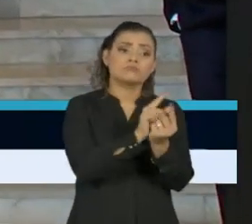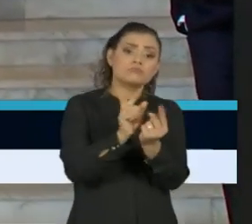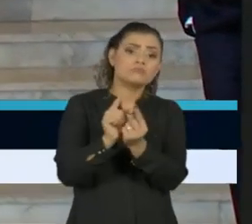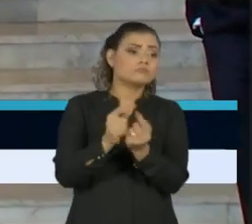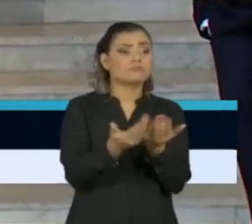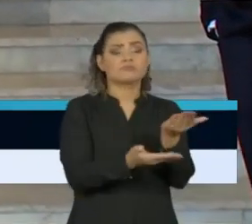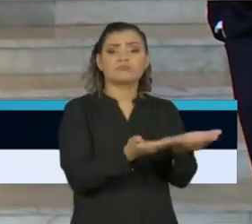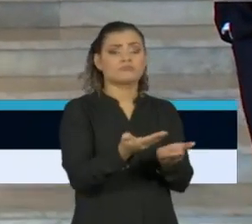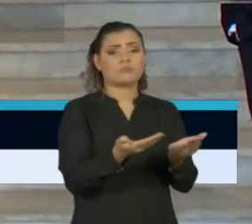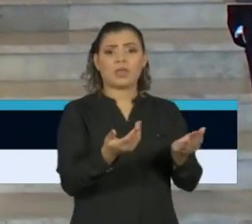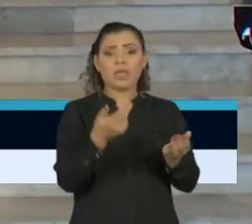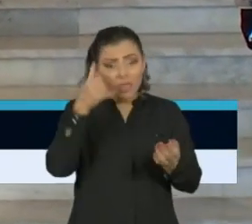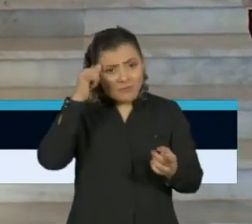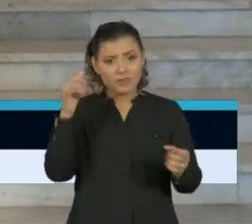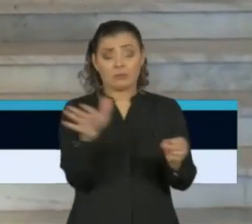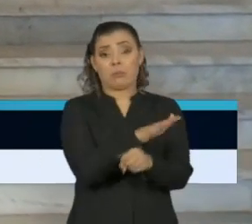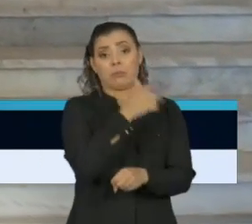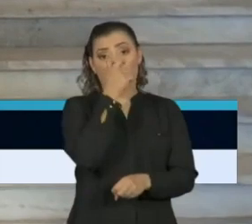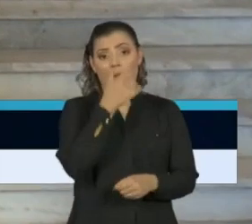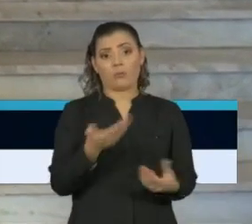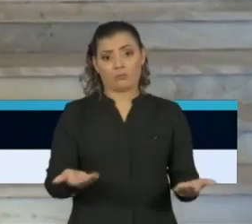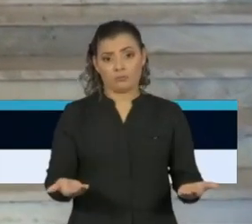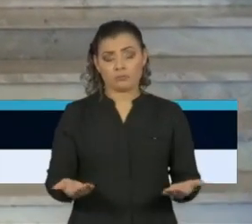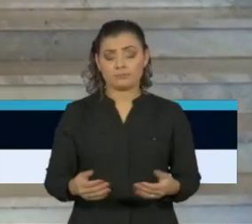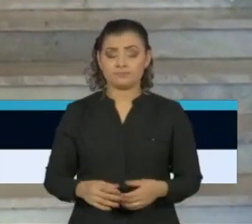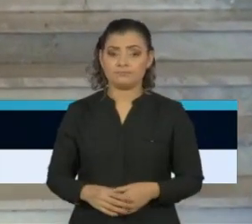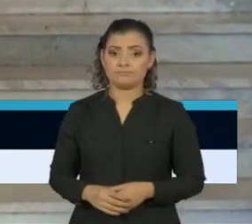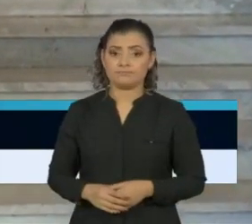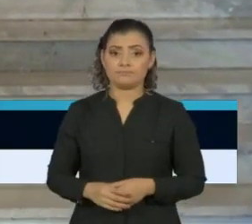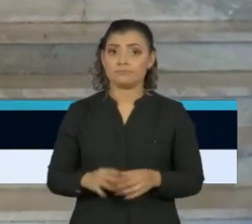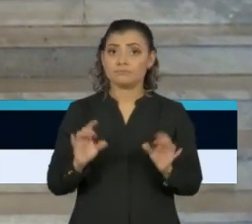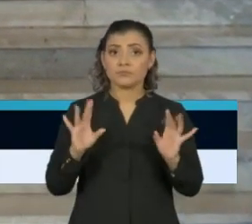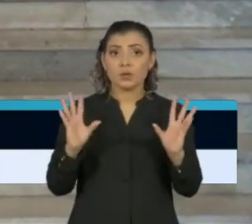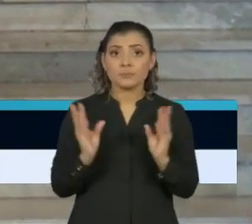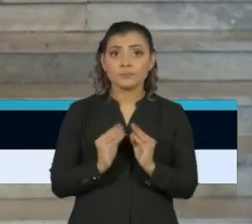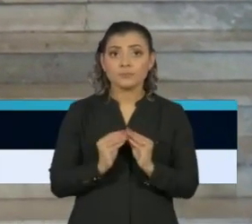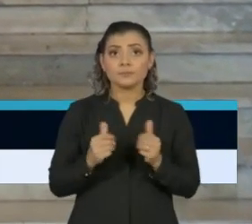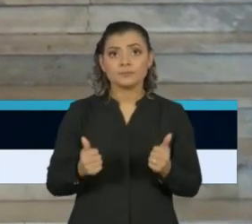estiverem acometidos da virose. Acho que acabou, não?